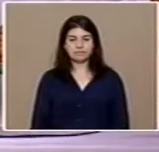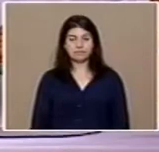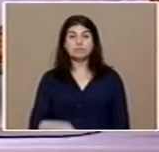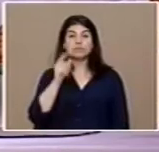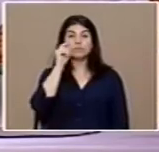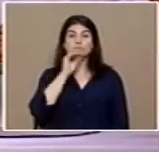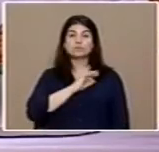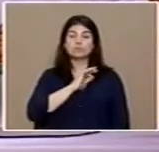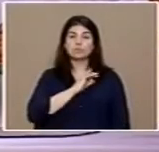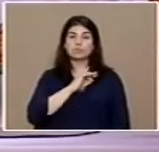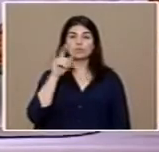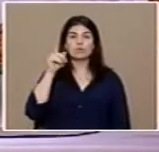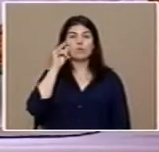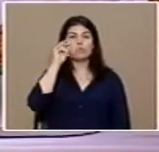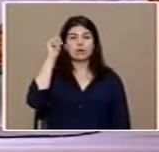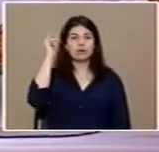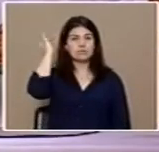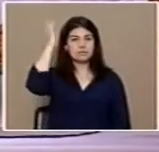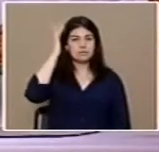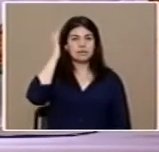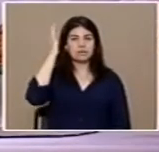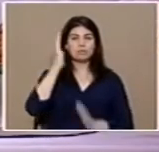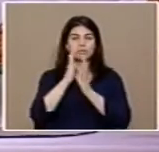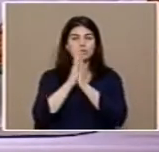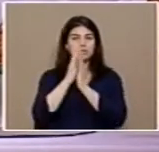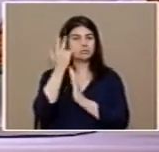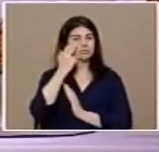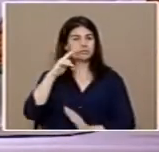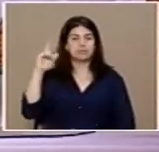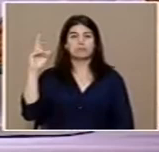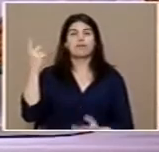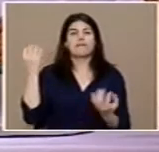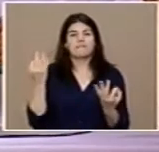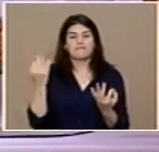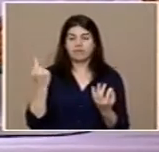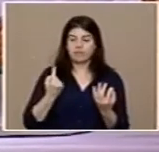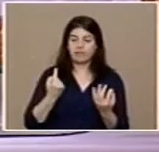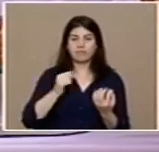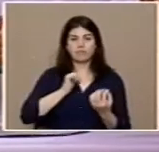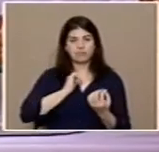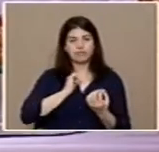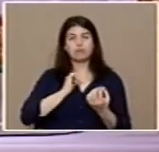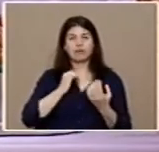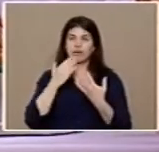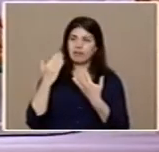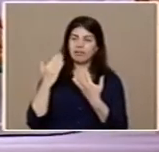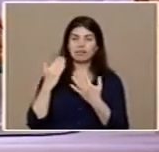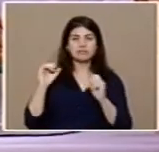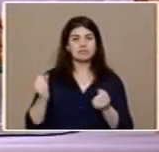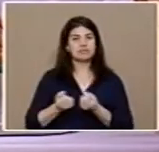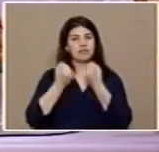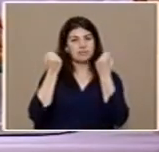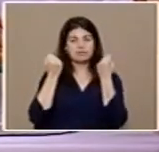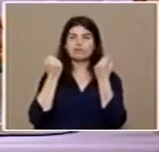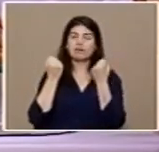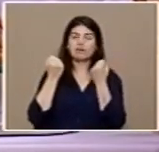o senhor pai santo Deus eterno e omnipotente é verdadeiramente nosso dever e nossa salvação dar-vos Graças sempre